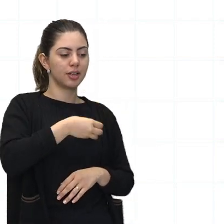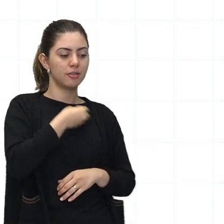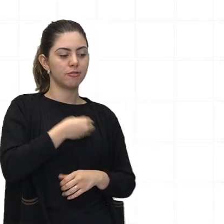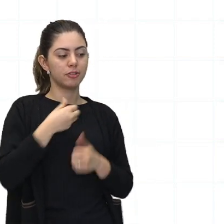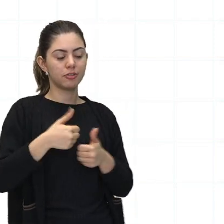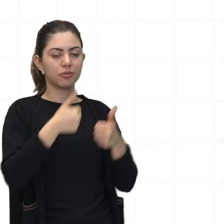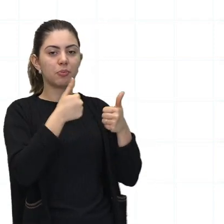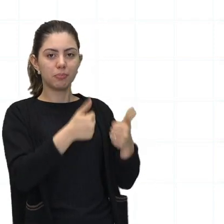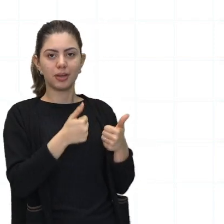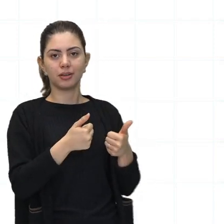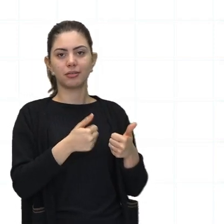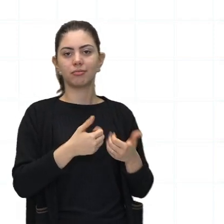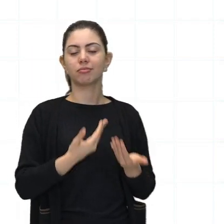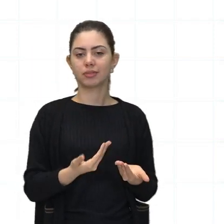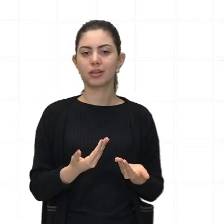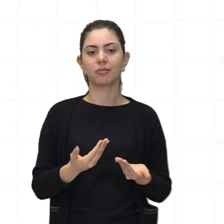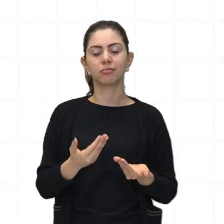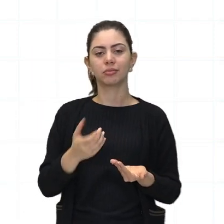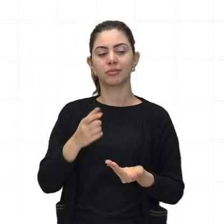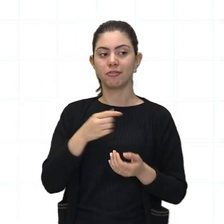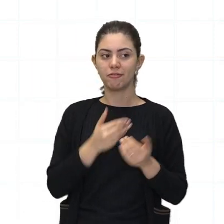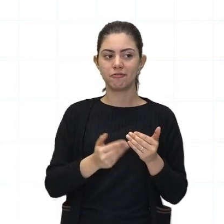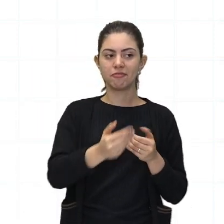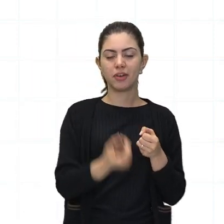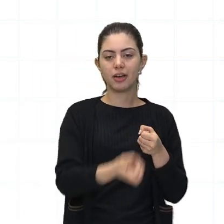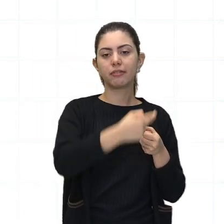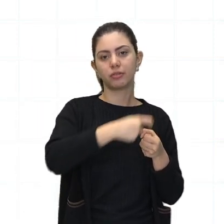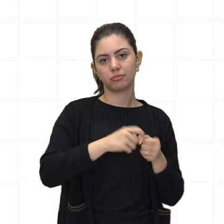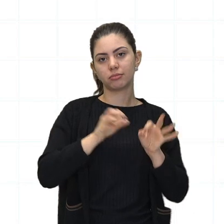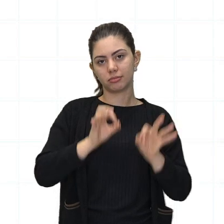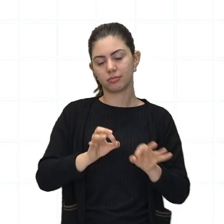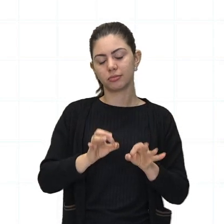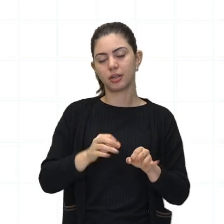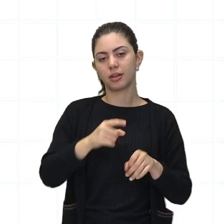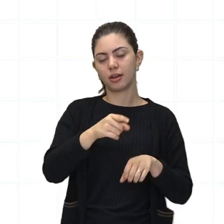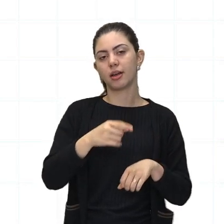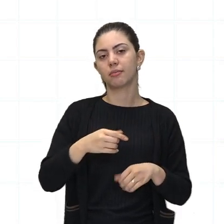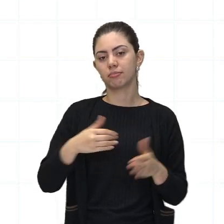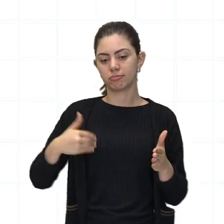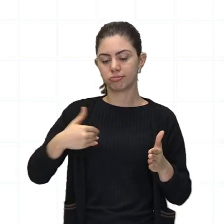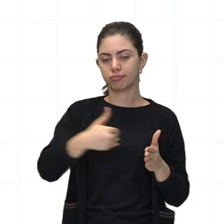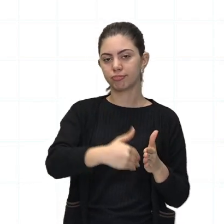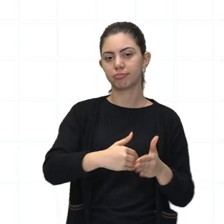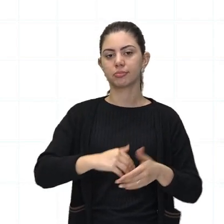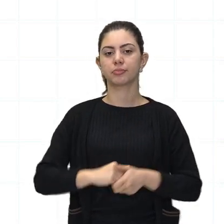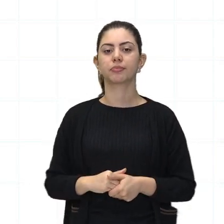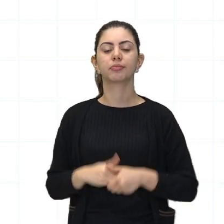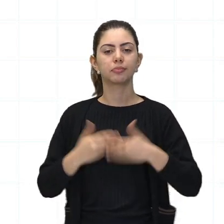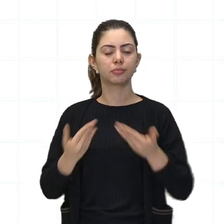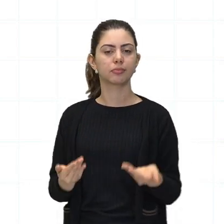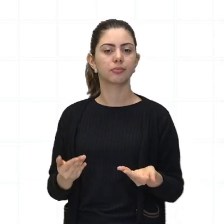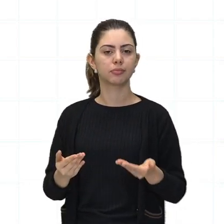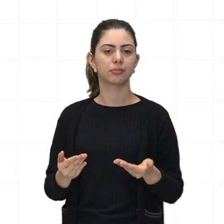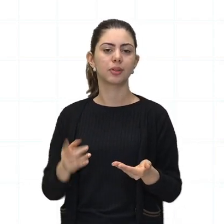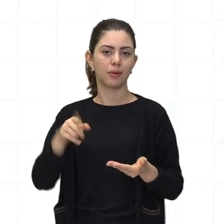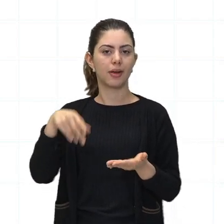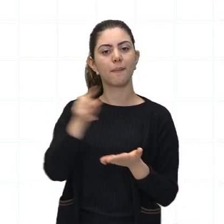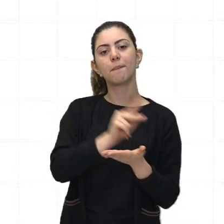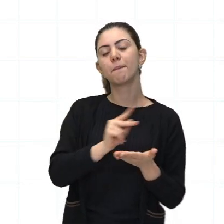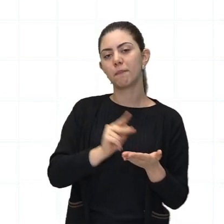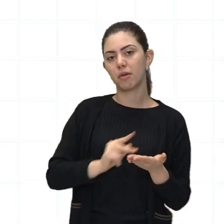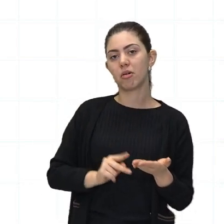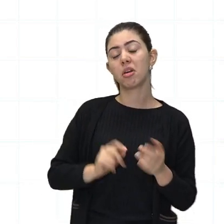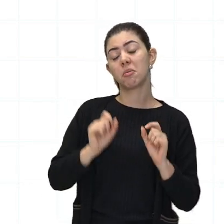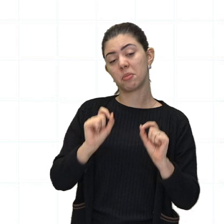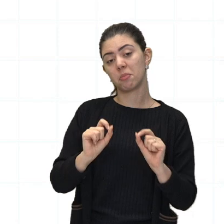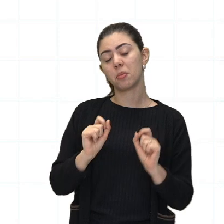quem é, ele sabe o que faz e ele vai voltar. E ele voltará antes do que ele lhe disse. Então, o poema também pode ser visto